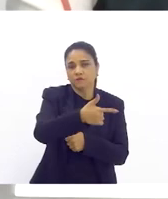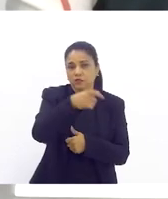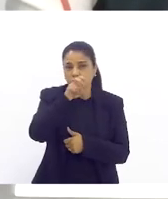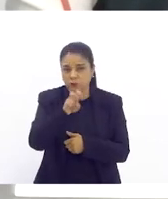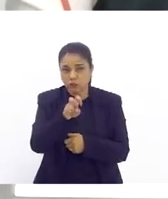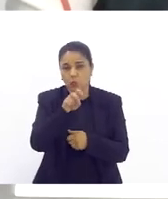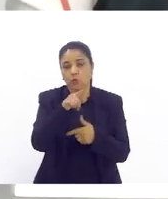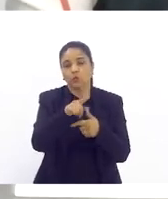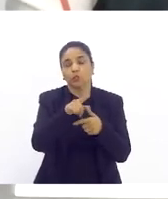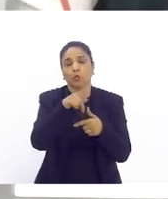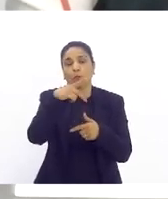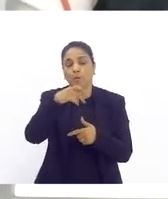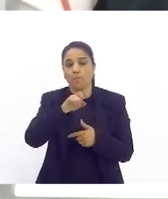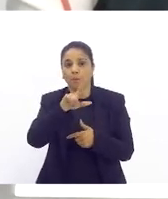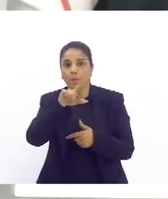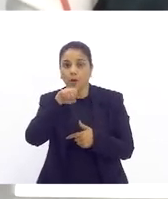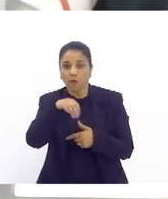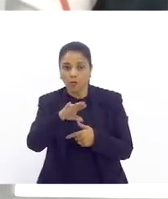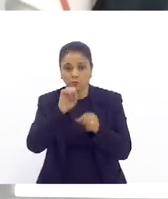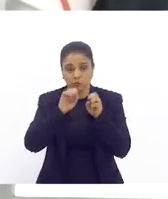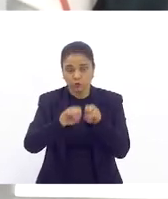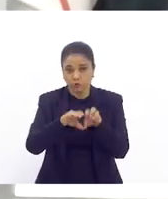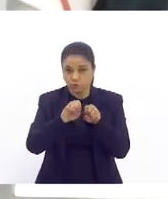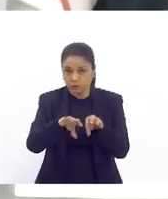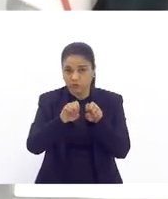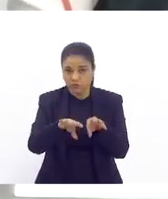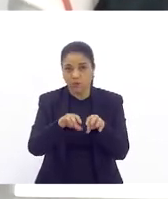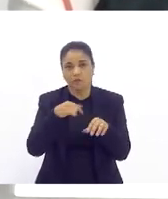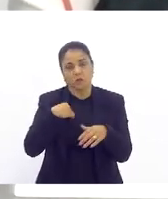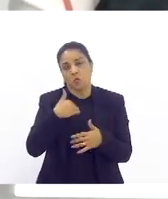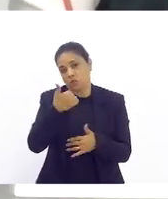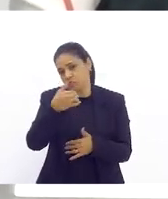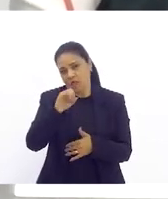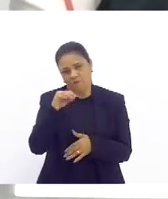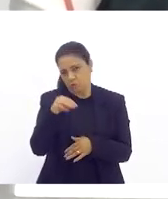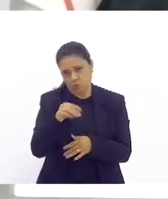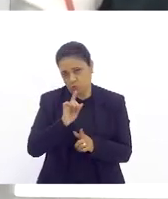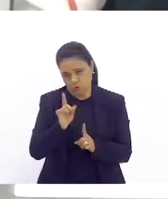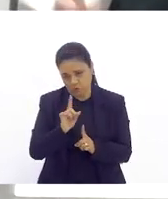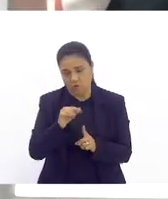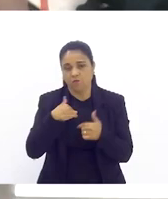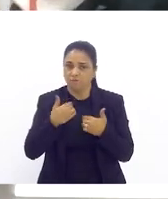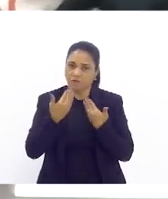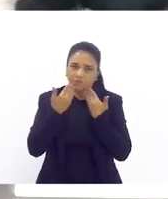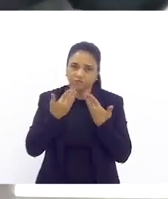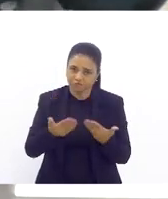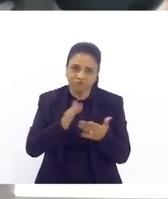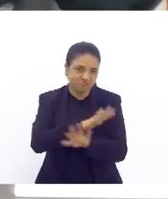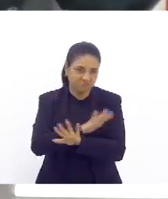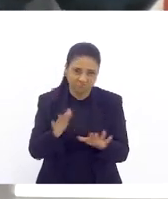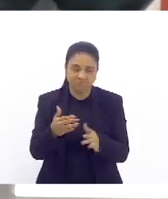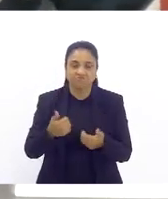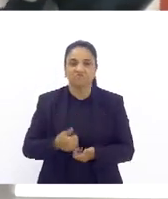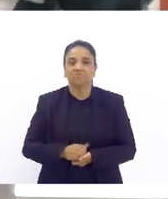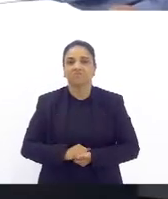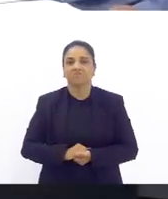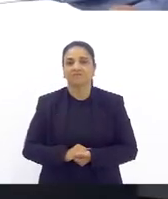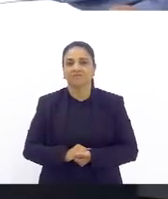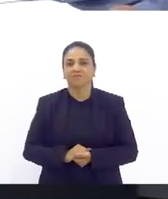que será imposto em 25 também não vou eh usar os meus 10 minutos de tempo mas fico à disposição Muito obrigado